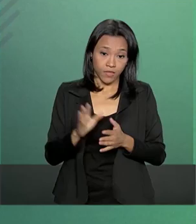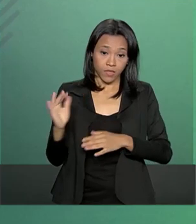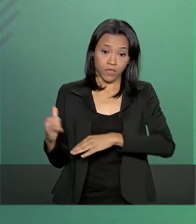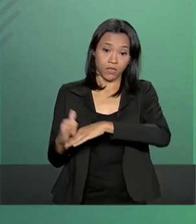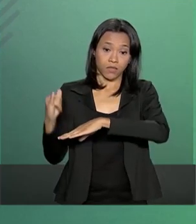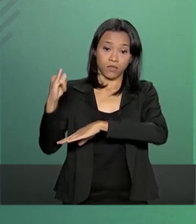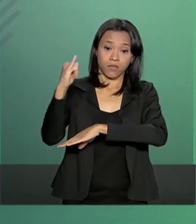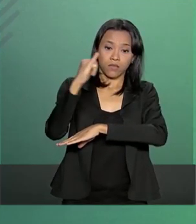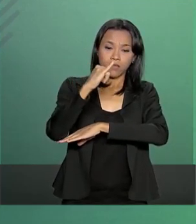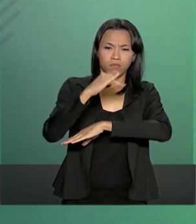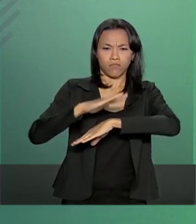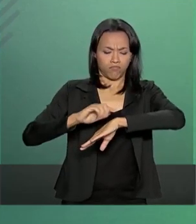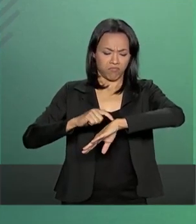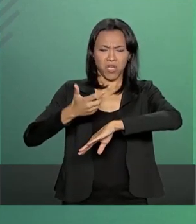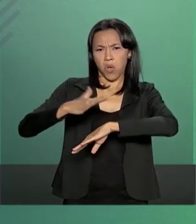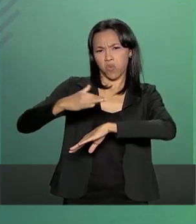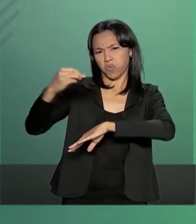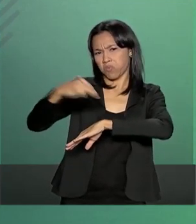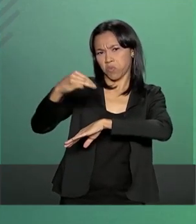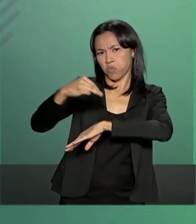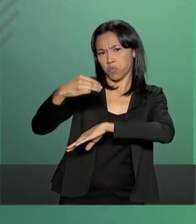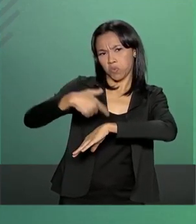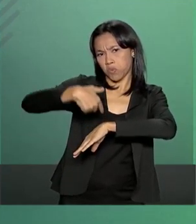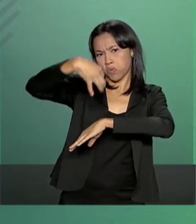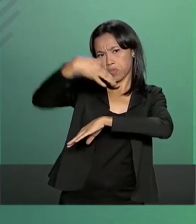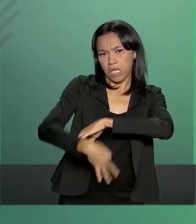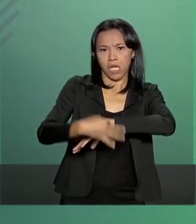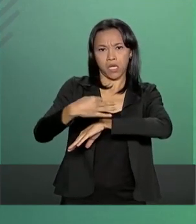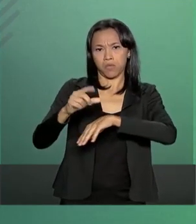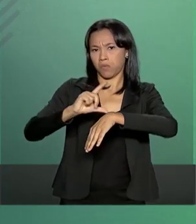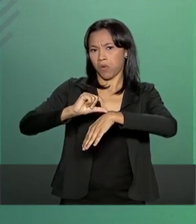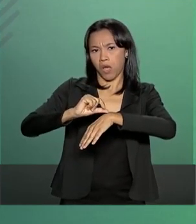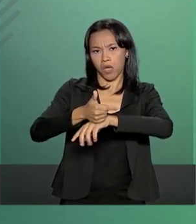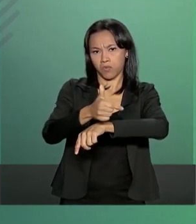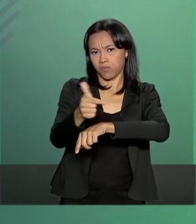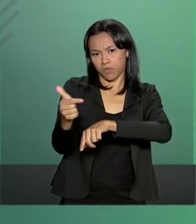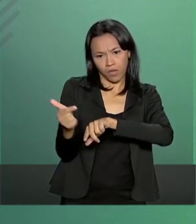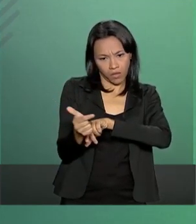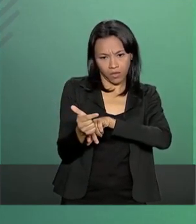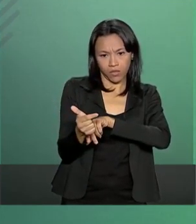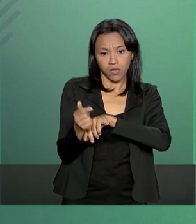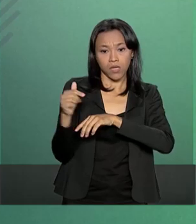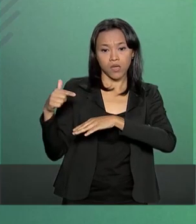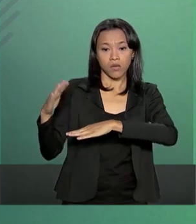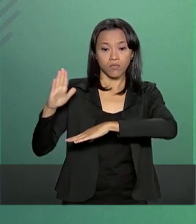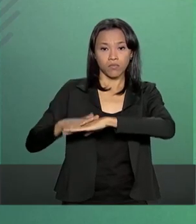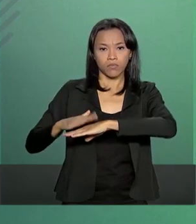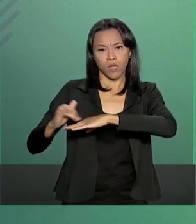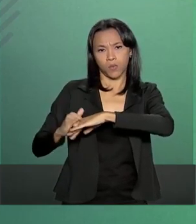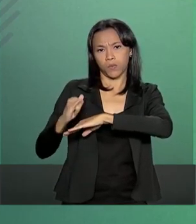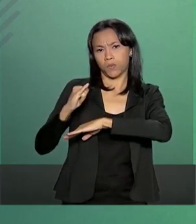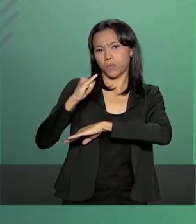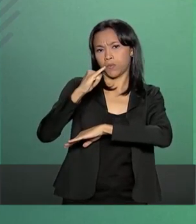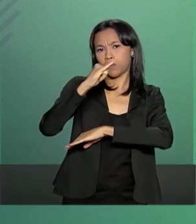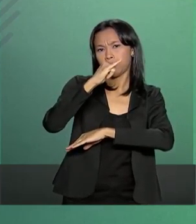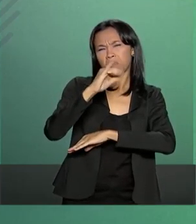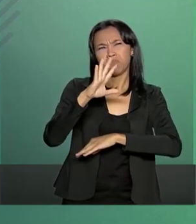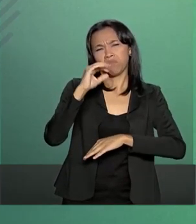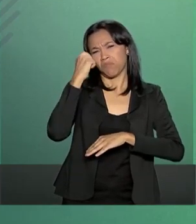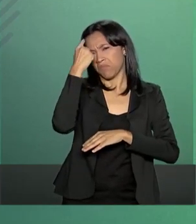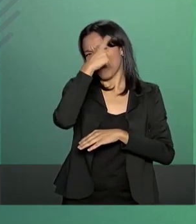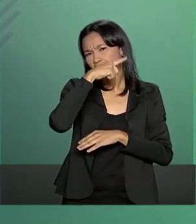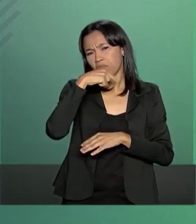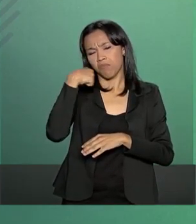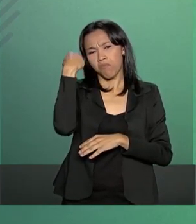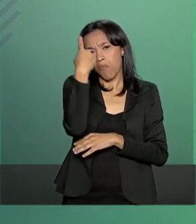nos próximos minutos. Eu não tenho o horário exato. Então, se você contabilizar a partir da decolagem algo em torno de 1h30, ele